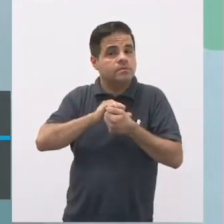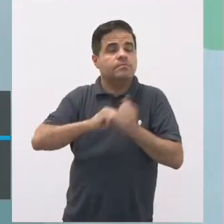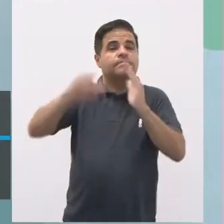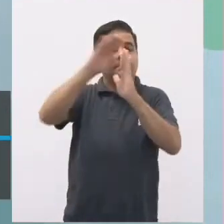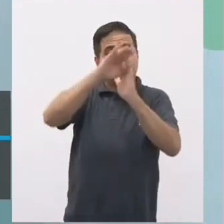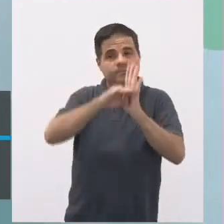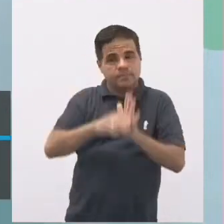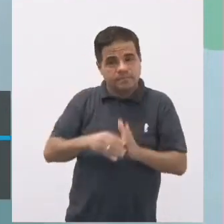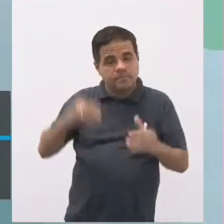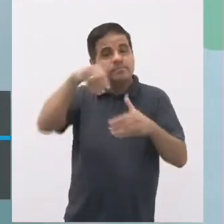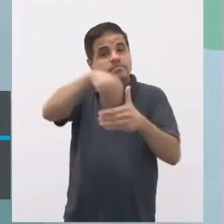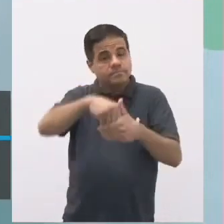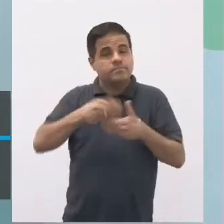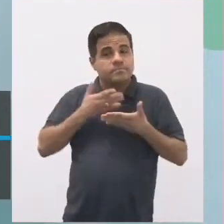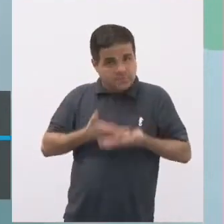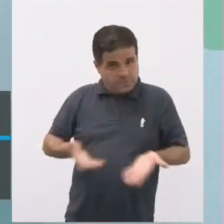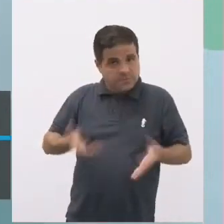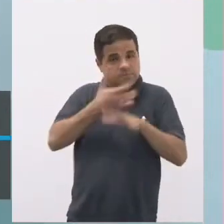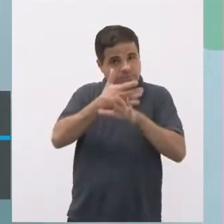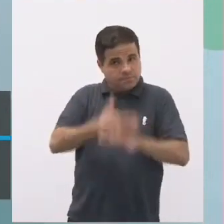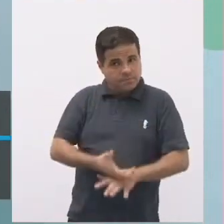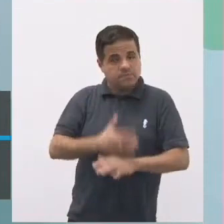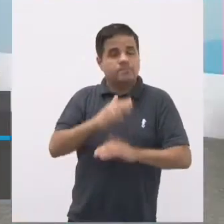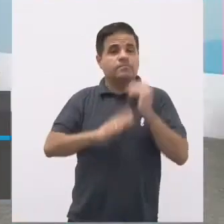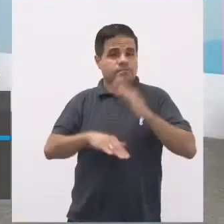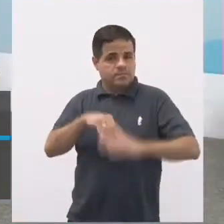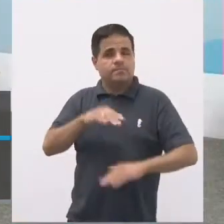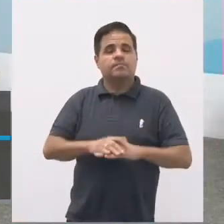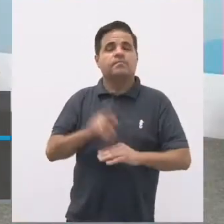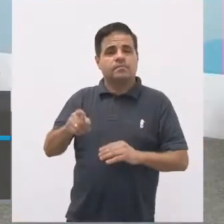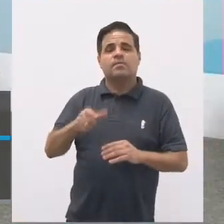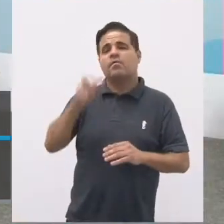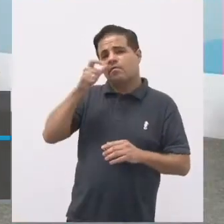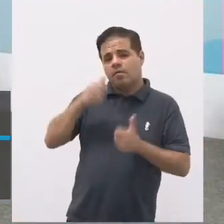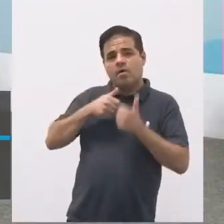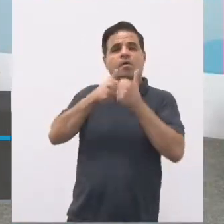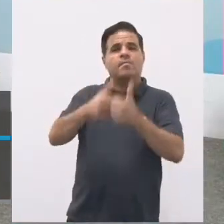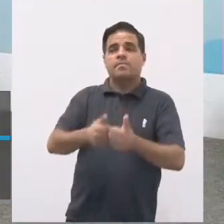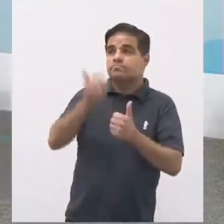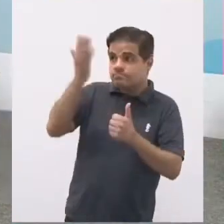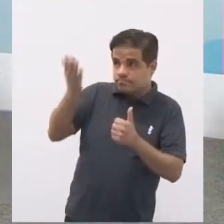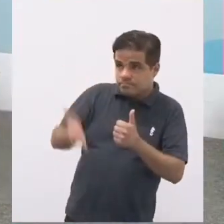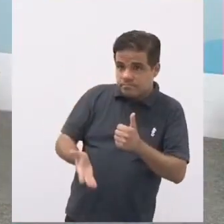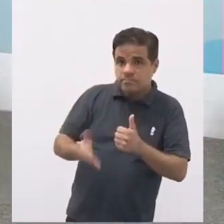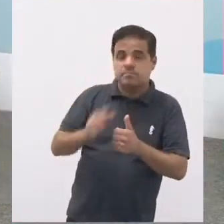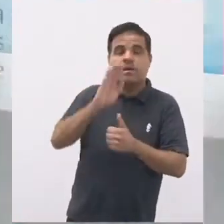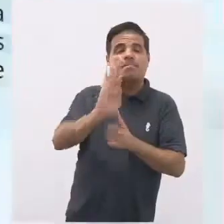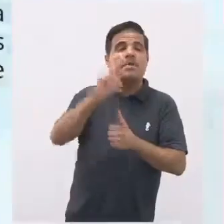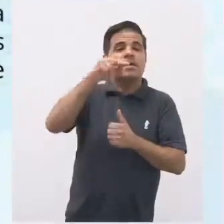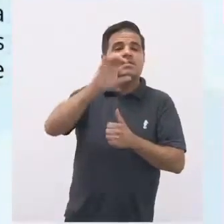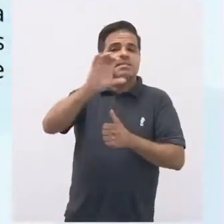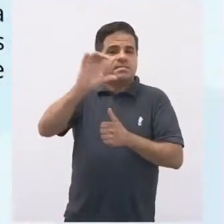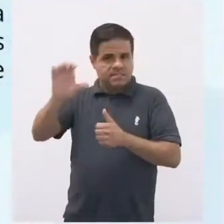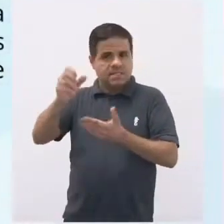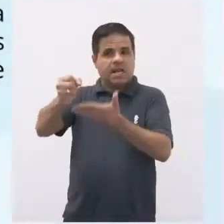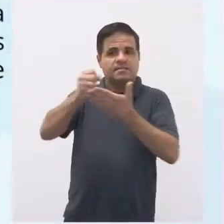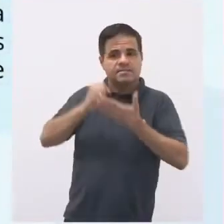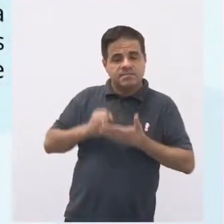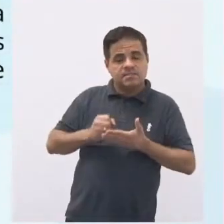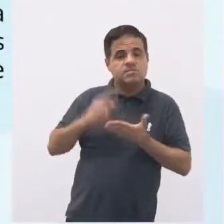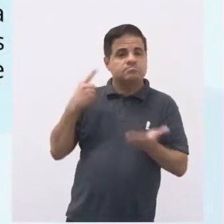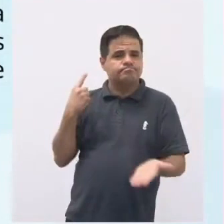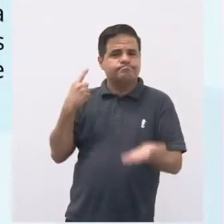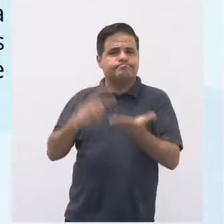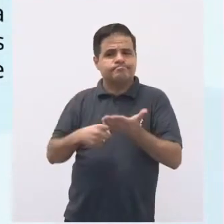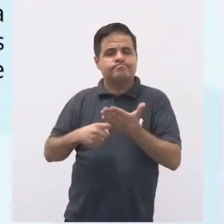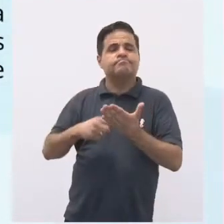arraigados no fundamento do currículo em ação. Então vamos acompanhar aqui, né? Como a BNCC traz para nós esse compromisso com a